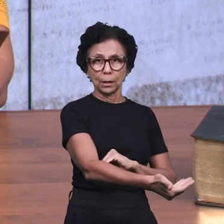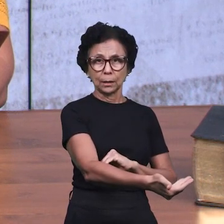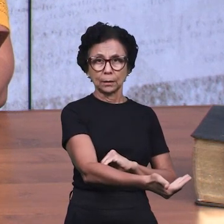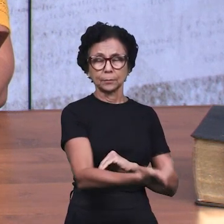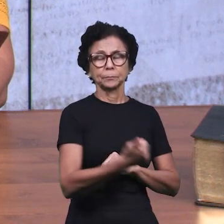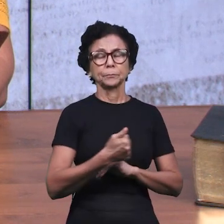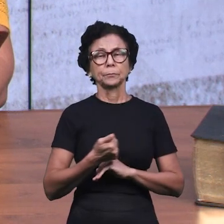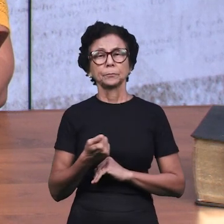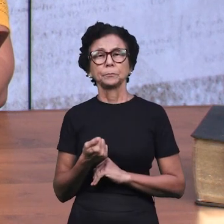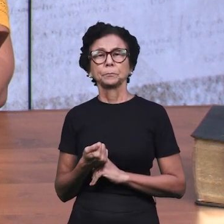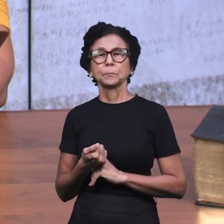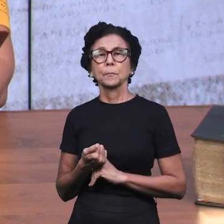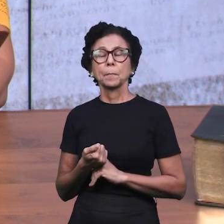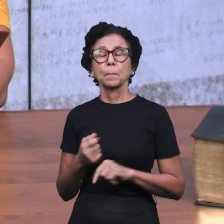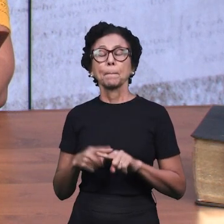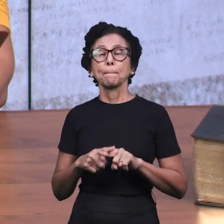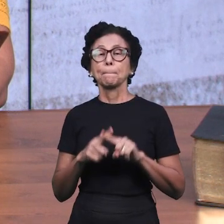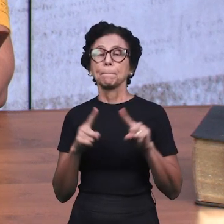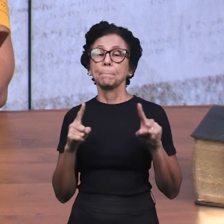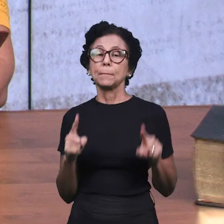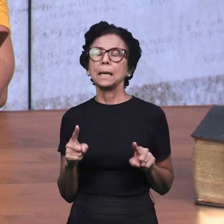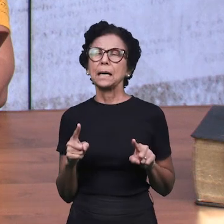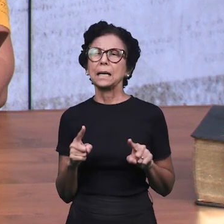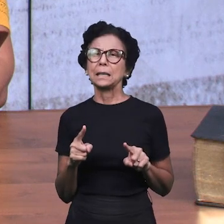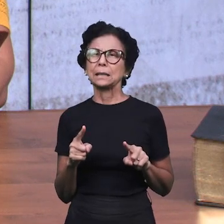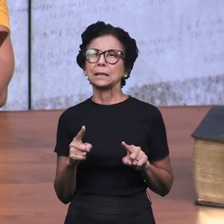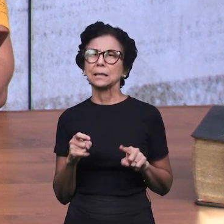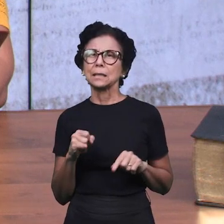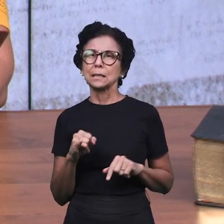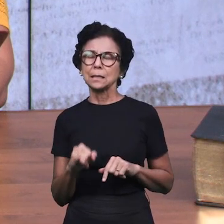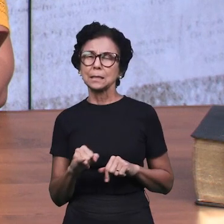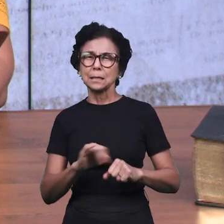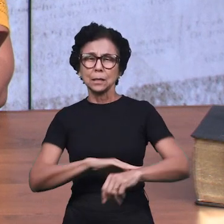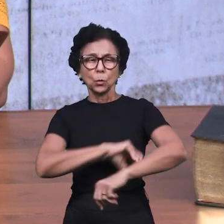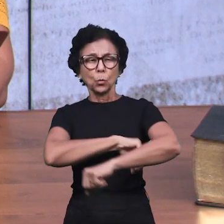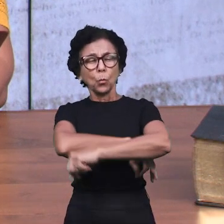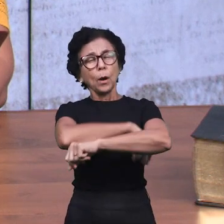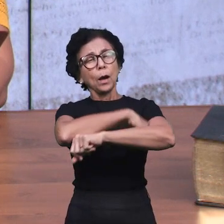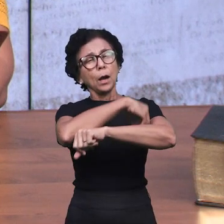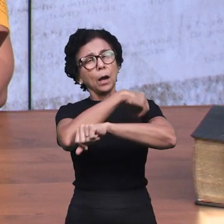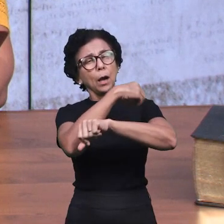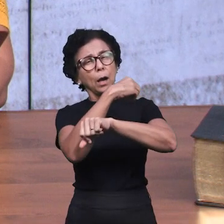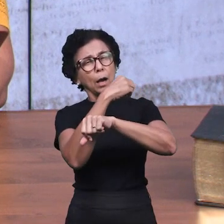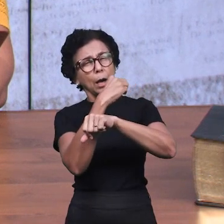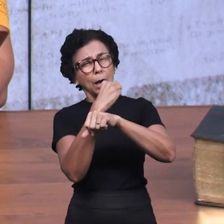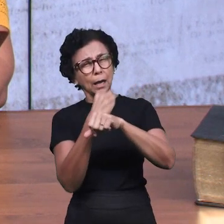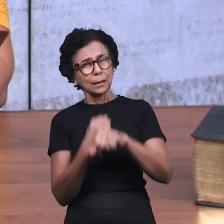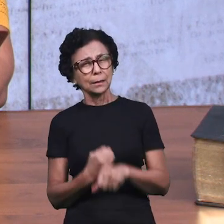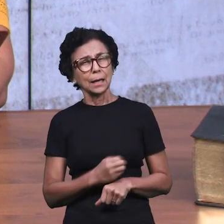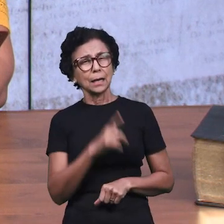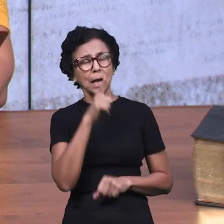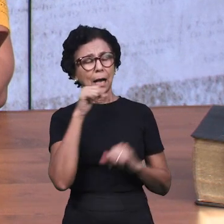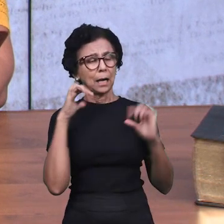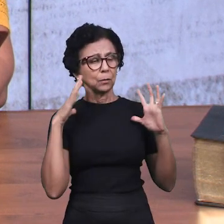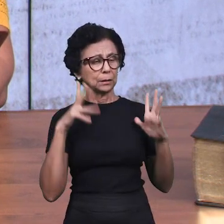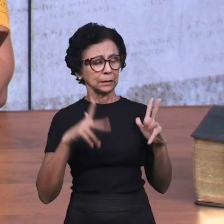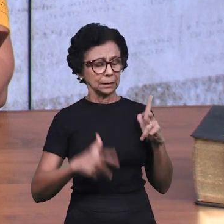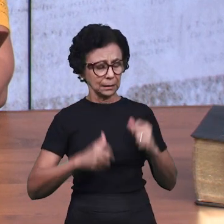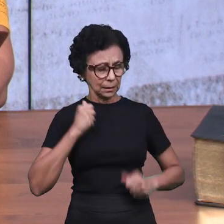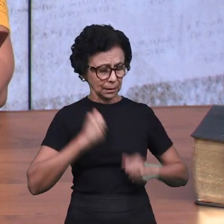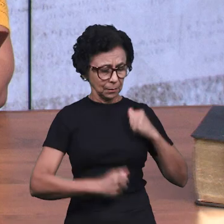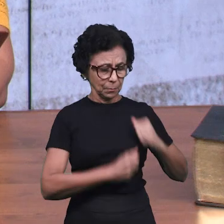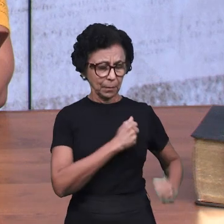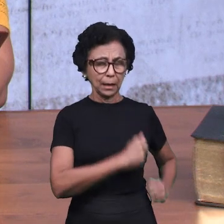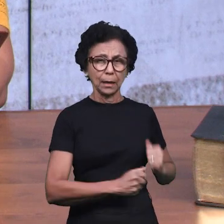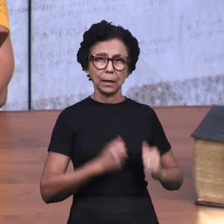exército. Porém, será que, declinando a tarde, se lavará em água e, em